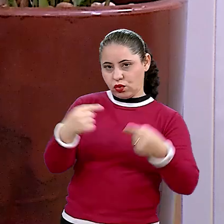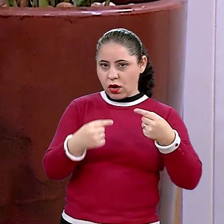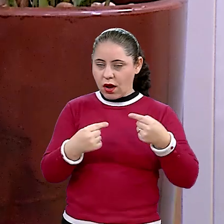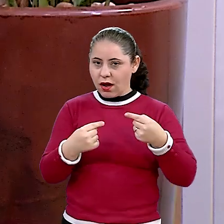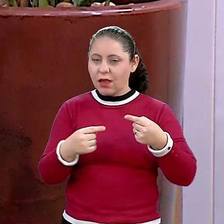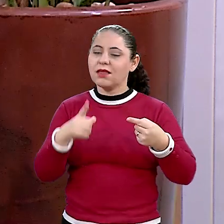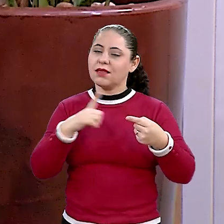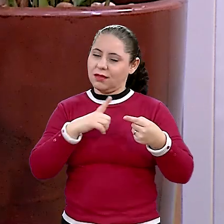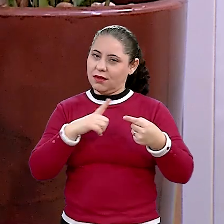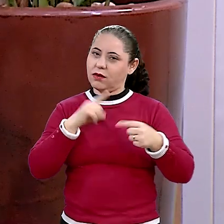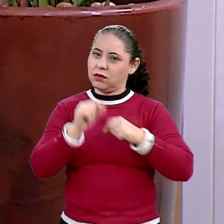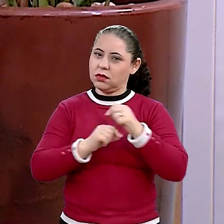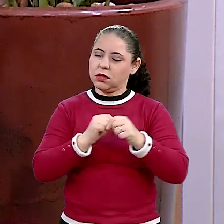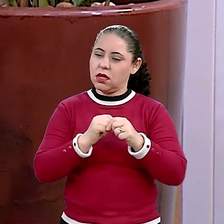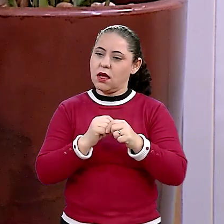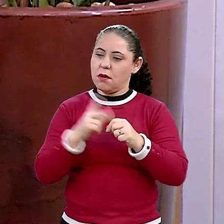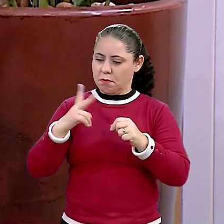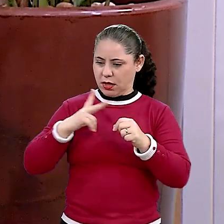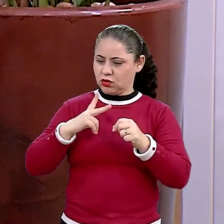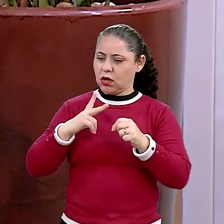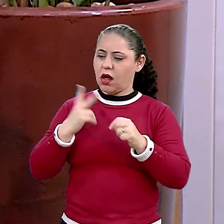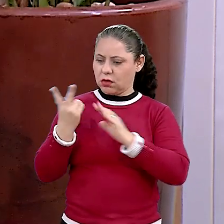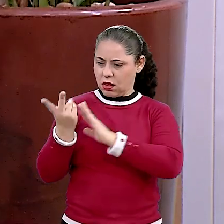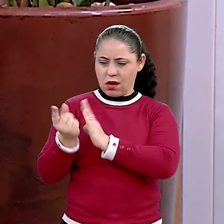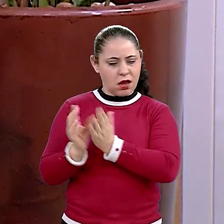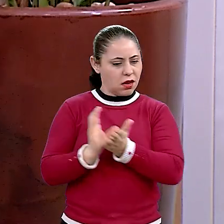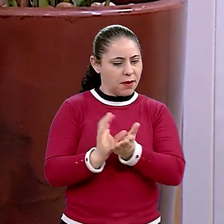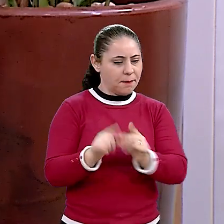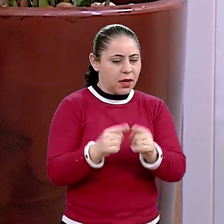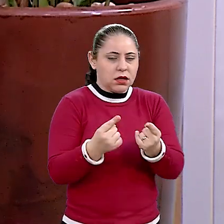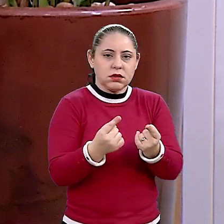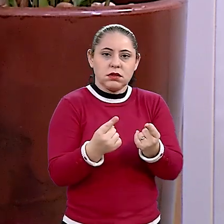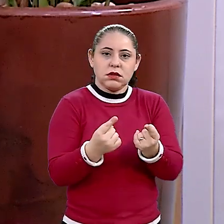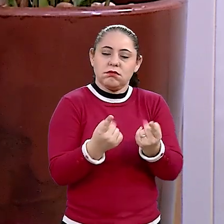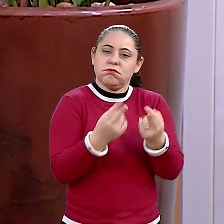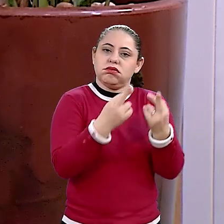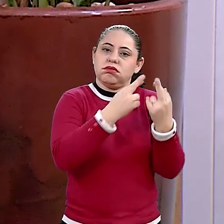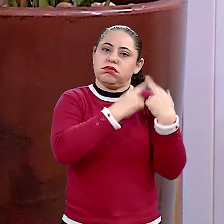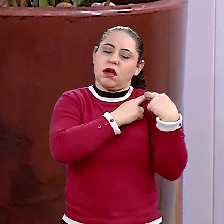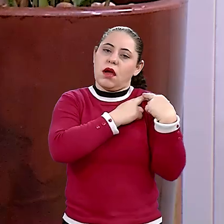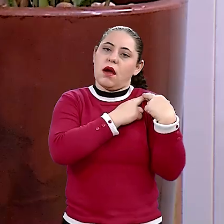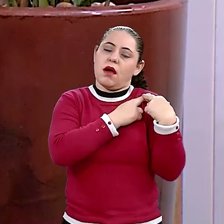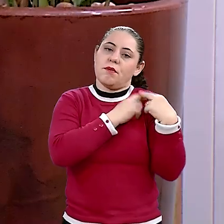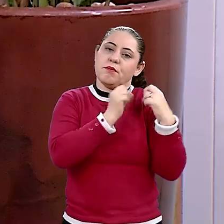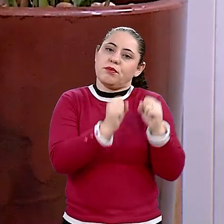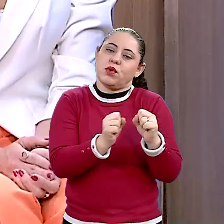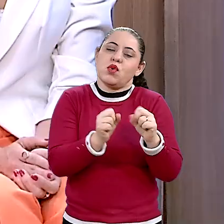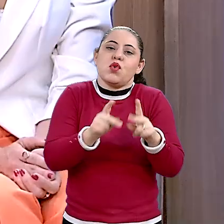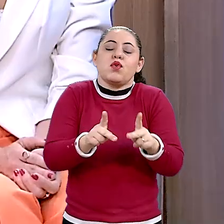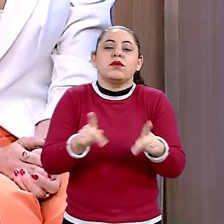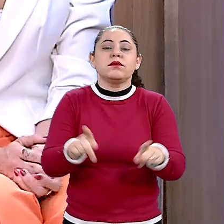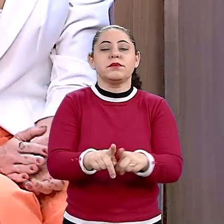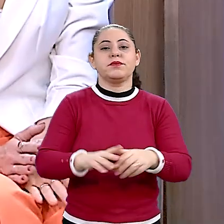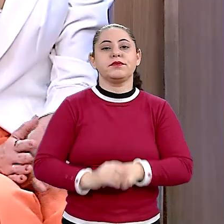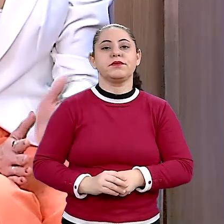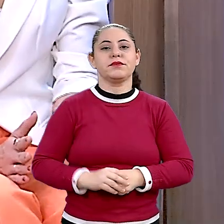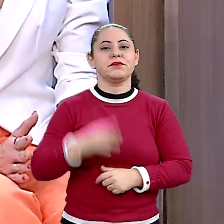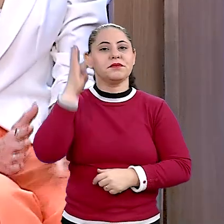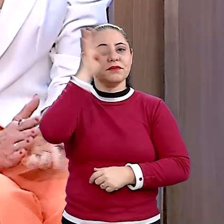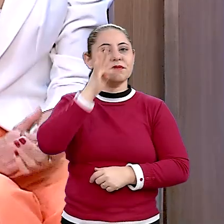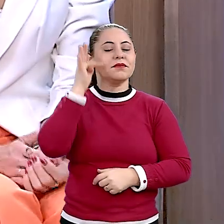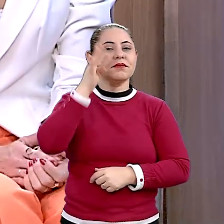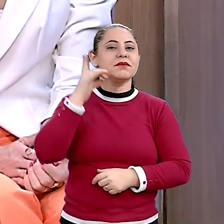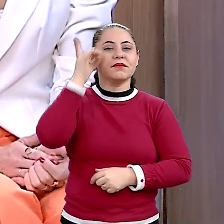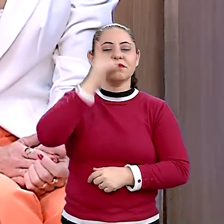preponderância de investimentos privados, mas nós também não podemos tirar a responsabilidade do poder público também. Tiago, o deputado tem